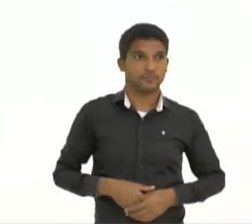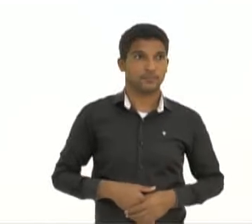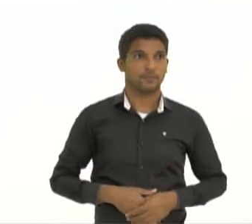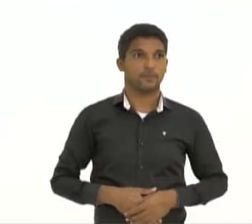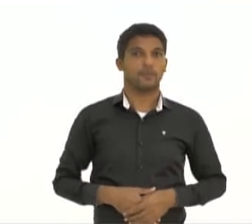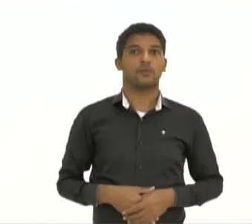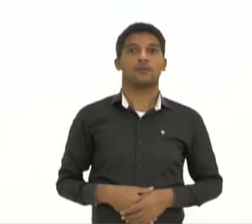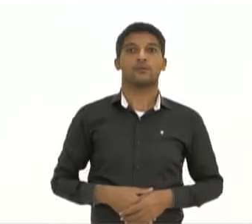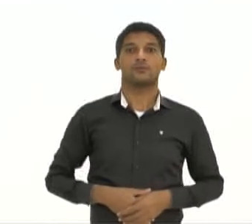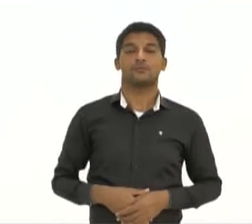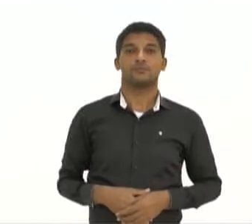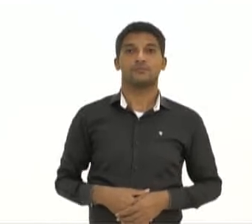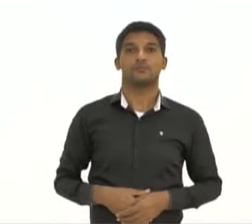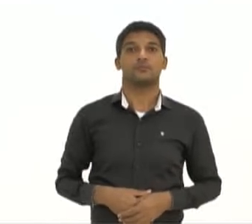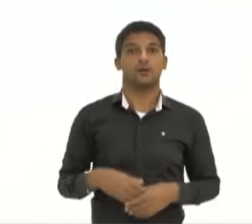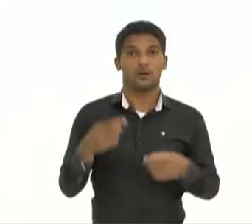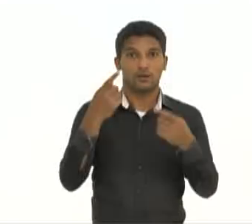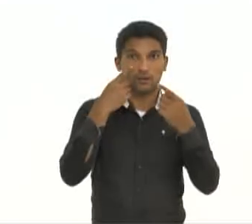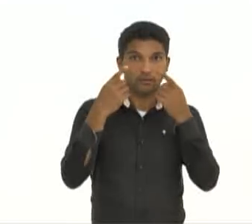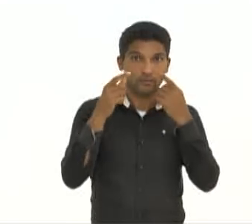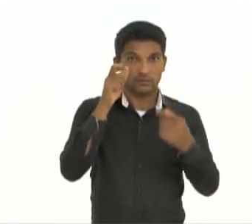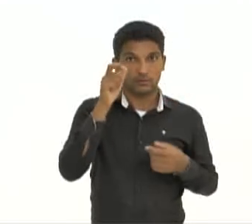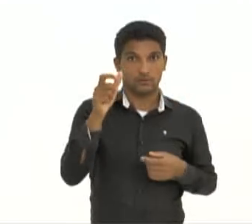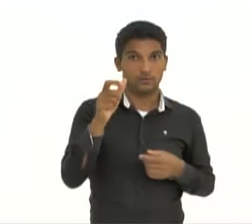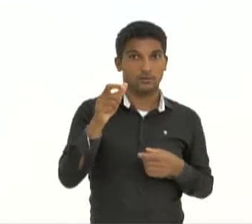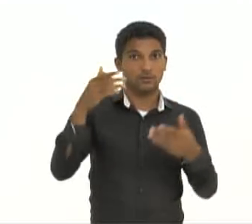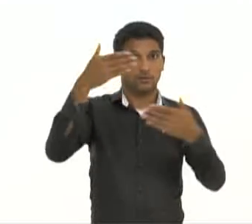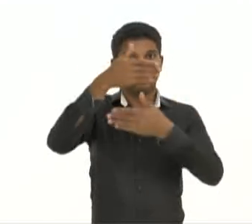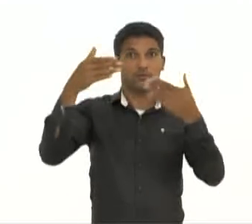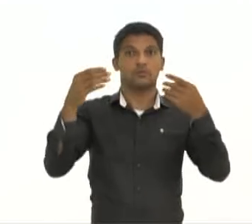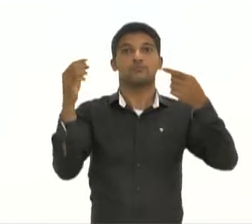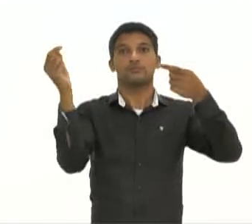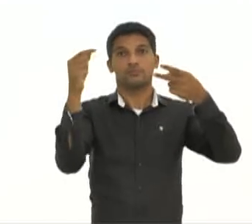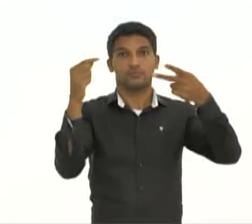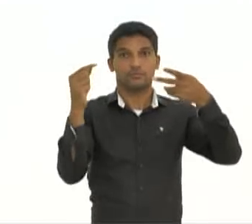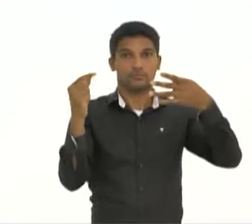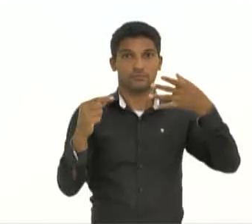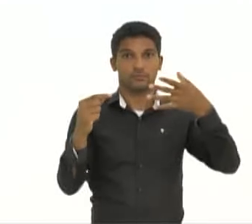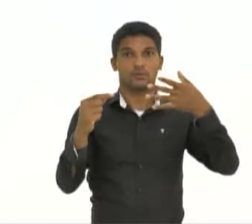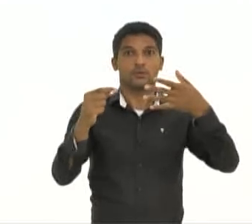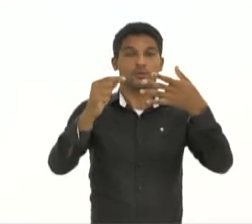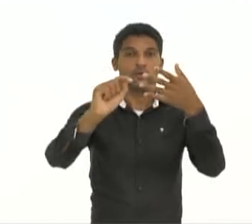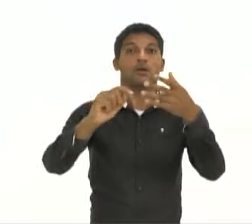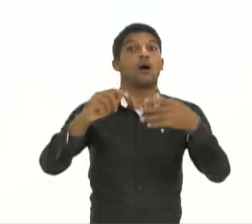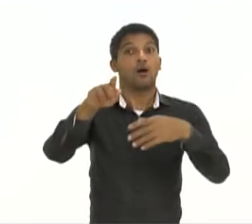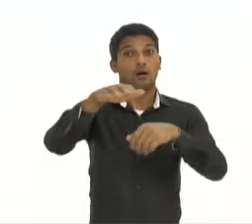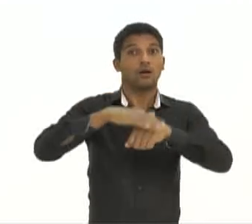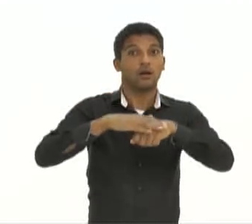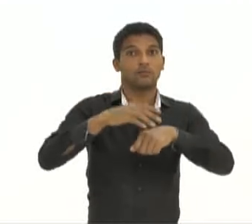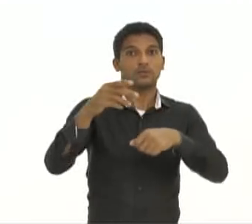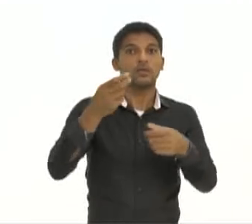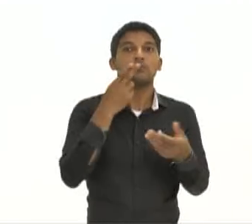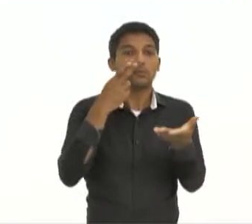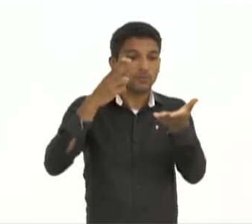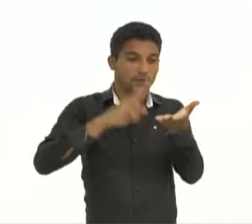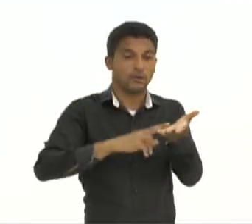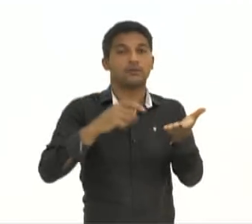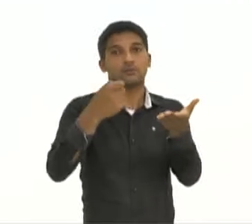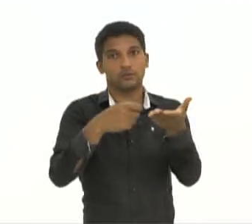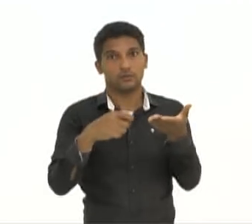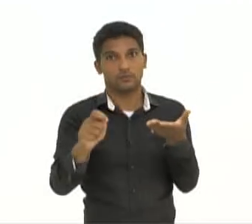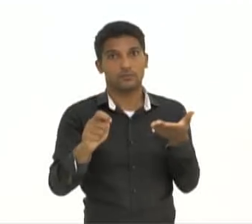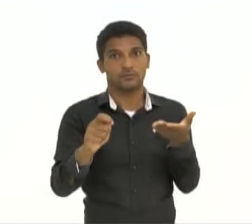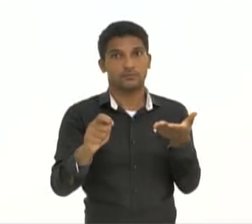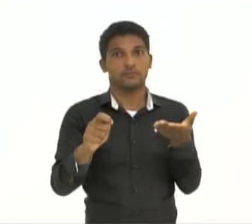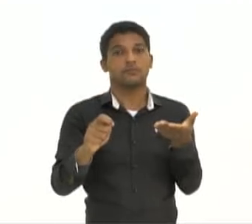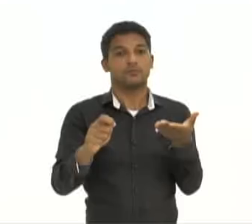que a digital, né? Então, olha que interessante, né? Esse slide traz essa observação de que quando eu assino a carta ali manualmente, eu escrevo à